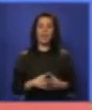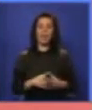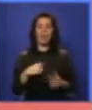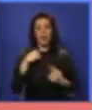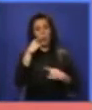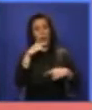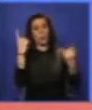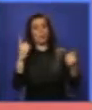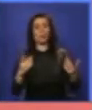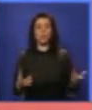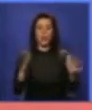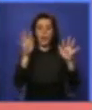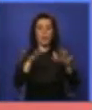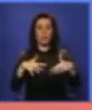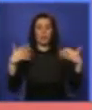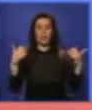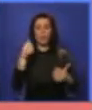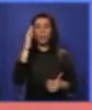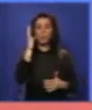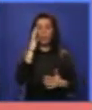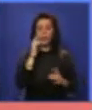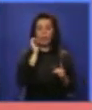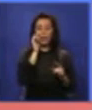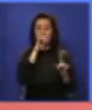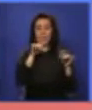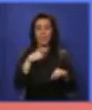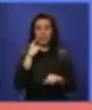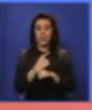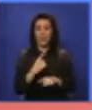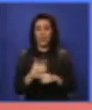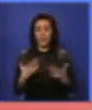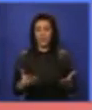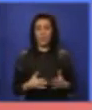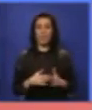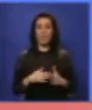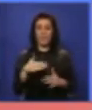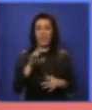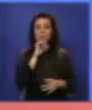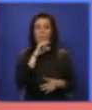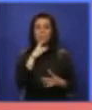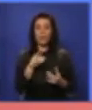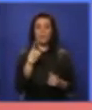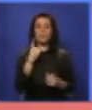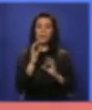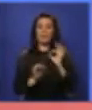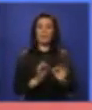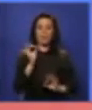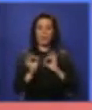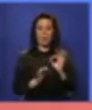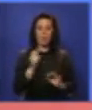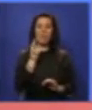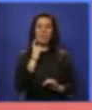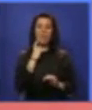eu anunciei à plateia do Boa Tarde, a quem cá estava, que ia ter a possibilidade de fazer